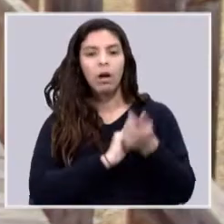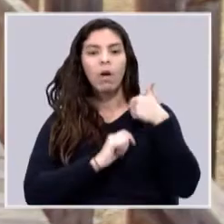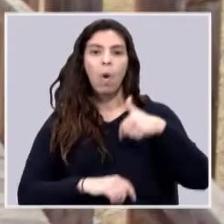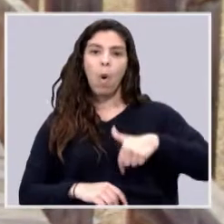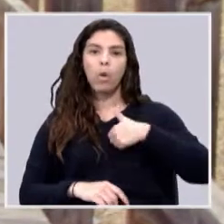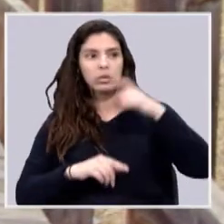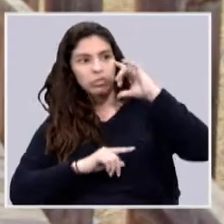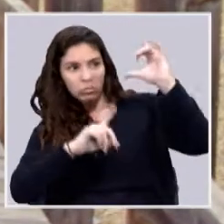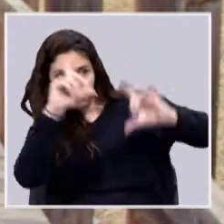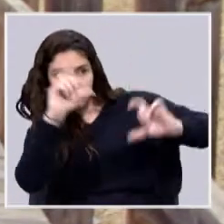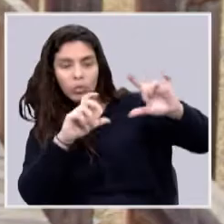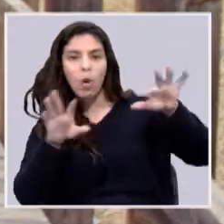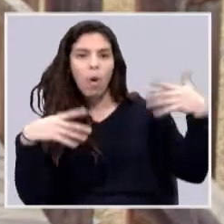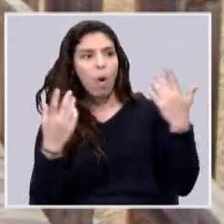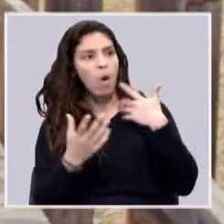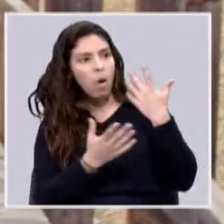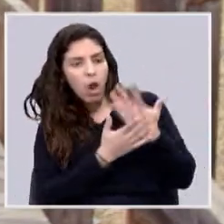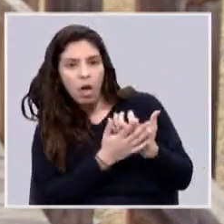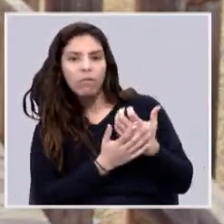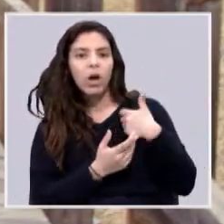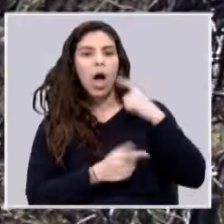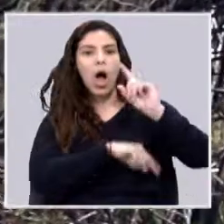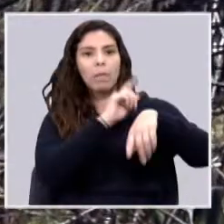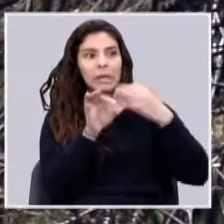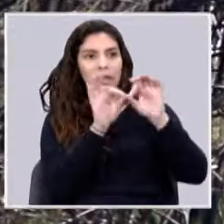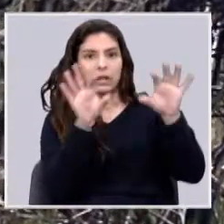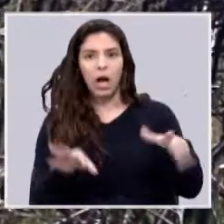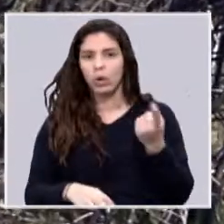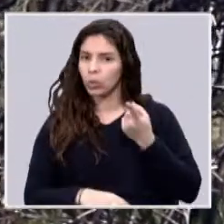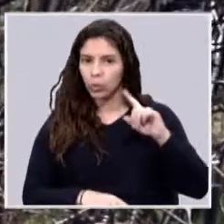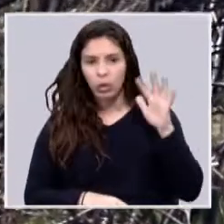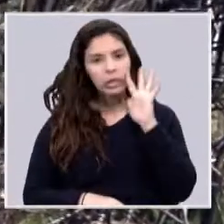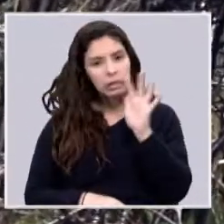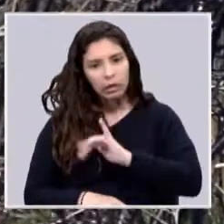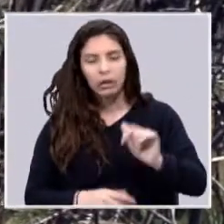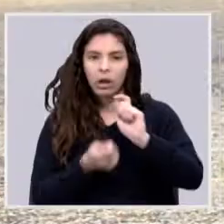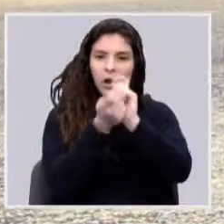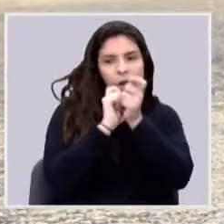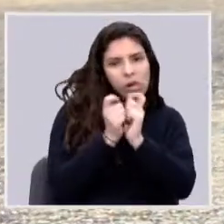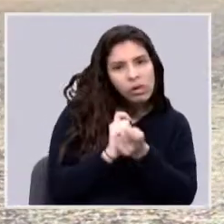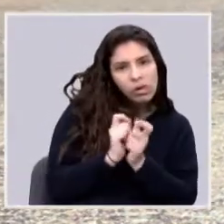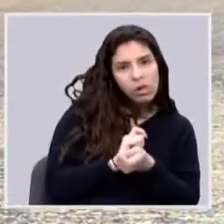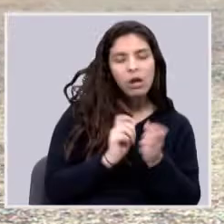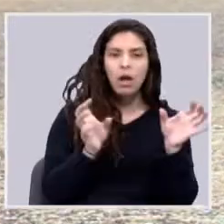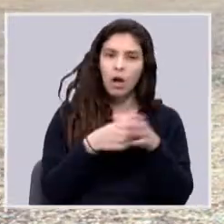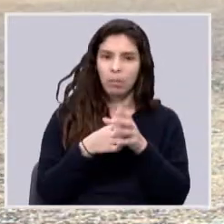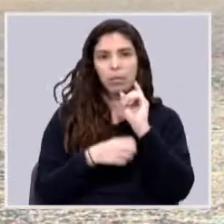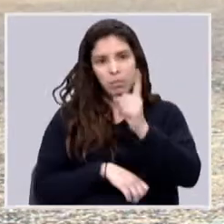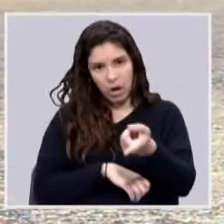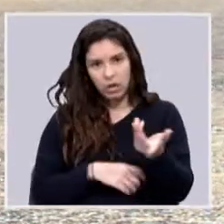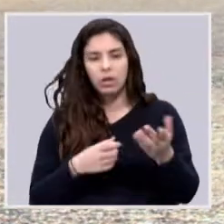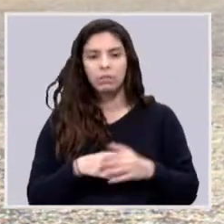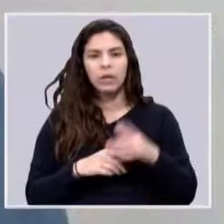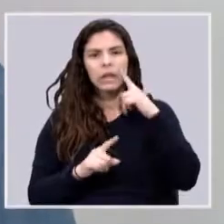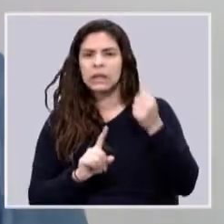transformação. O que é registado hoje já não será exatamente igual amanhã. Por isso, a equipa teve de se adaptar a esta realidade.